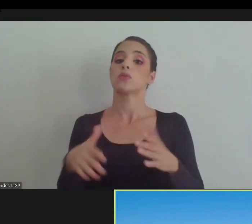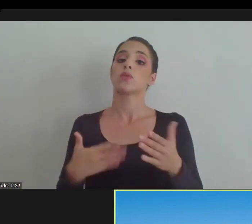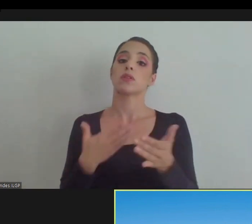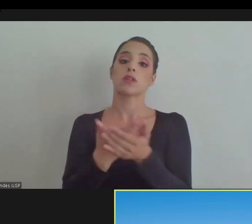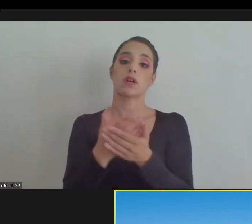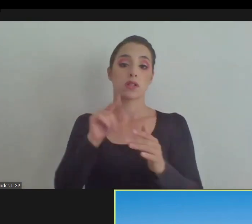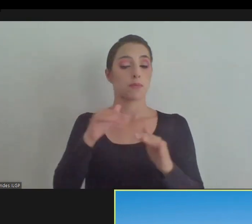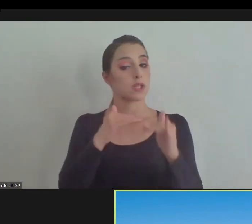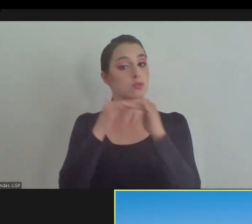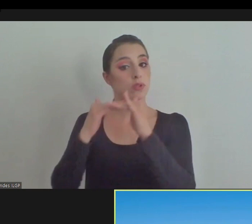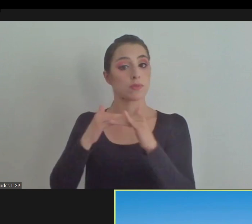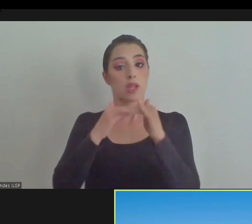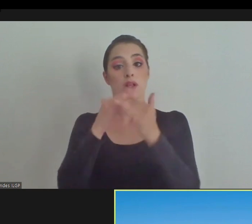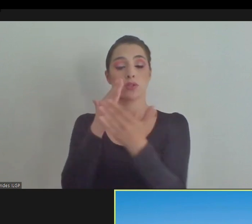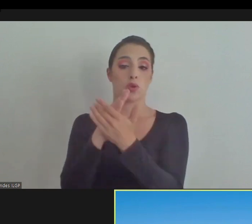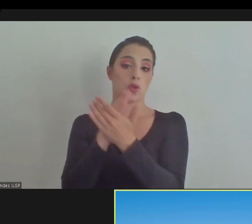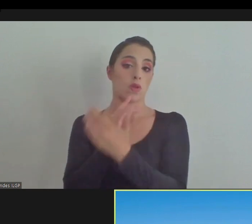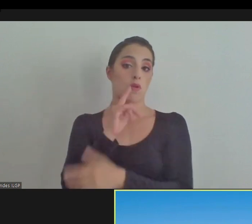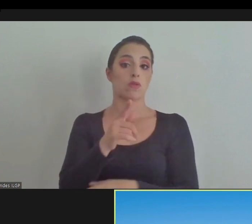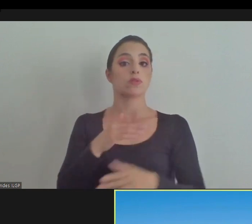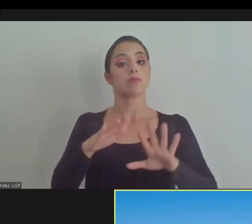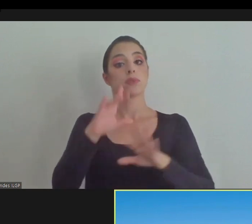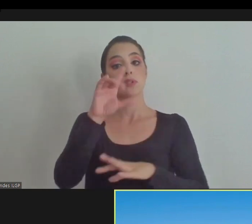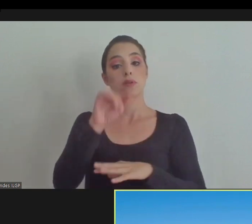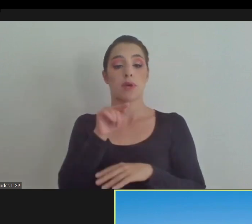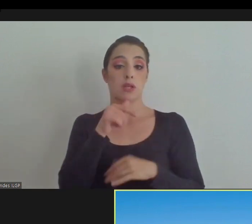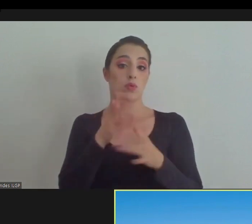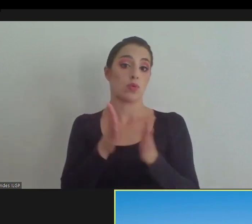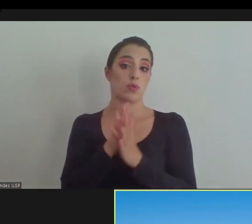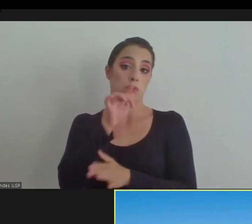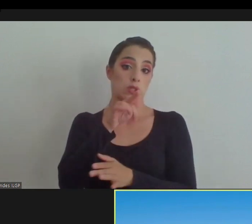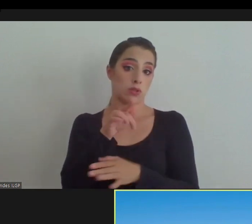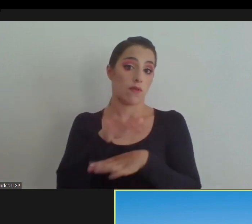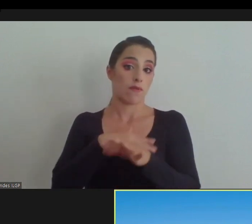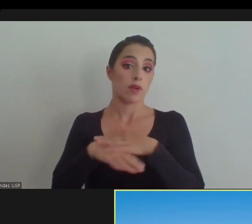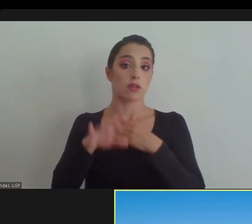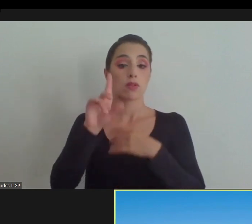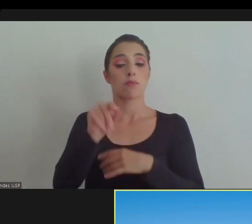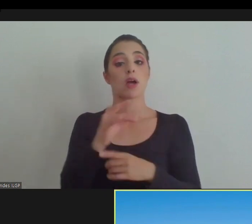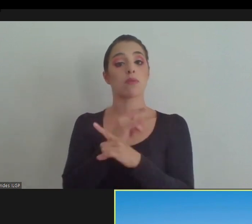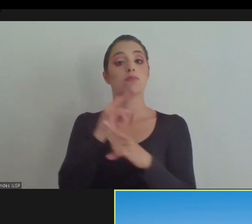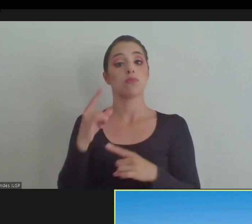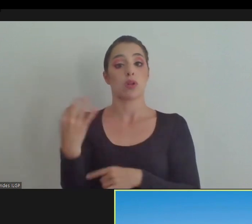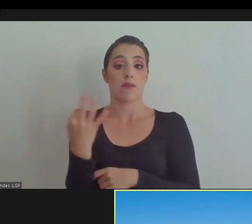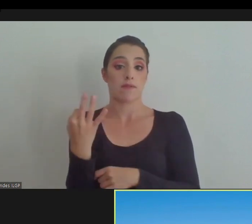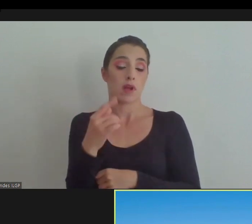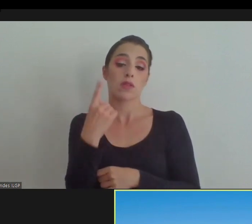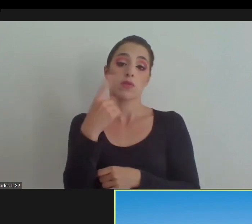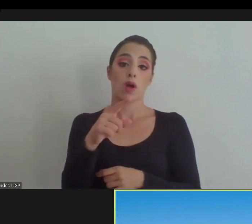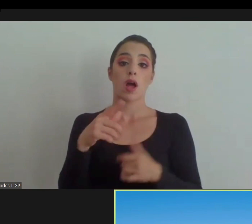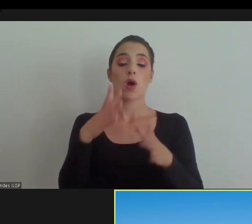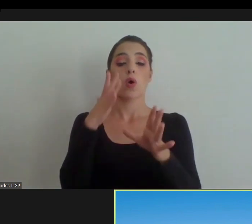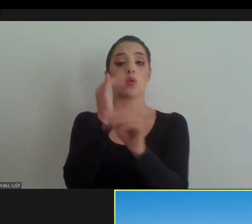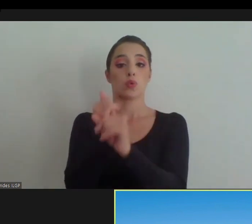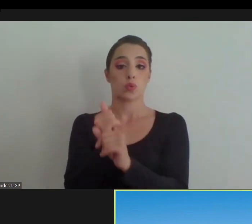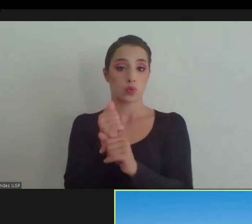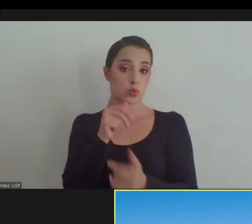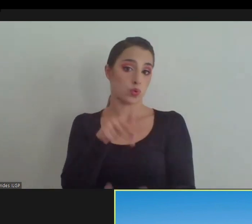escola, mas também tudo isto foi feito tendo em conta também os outros pilares da